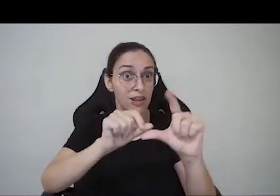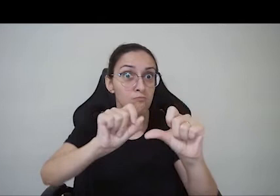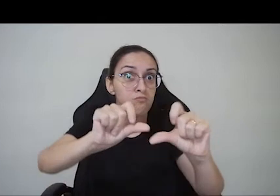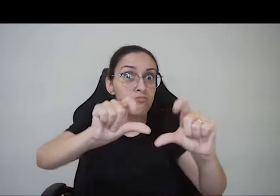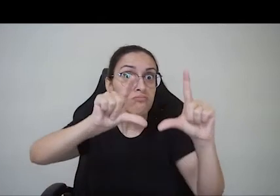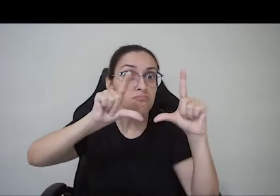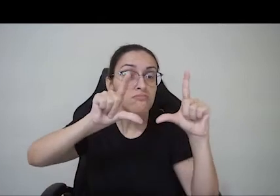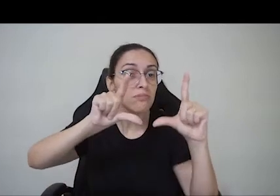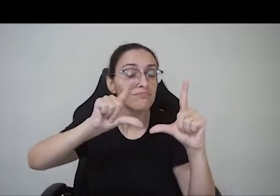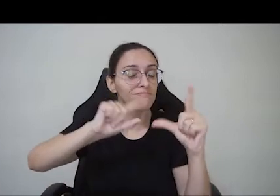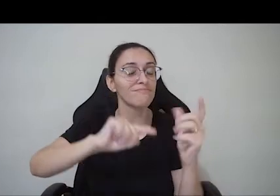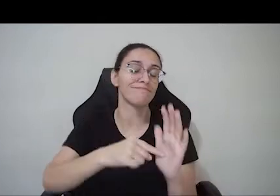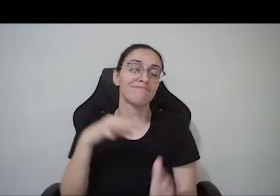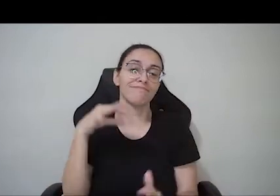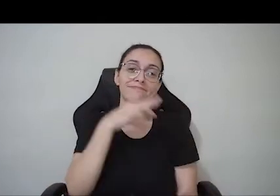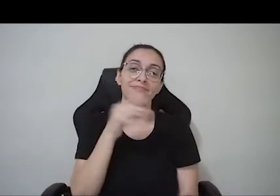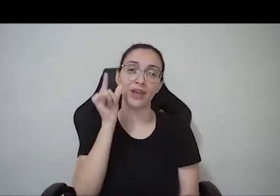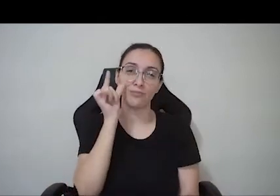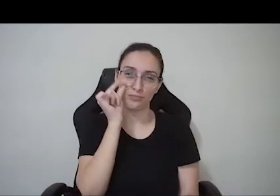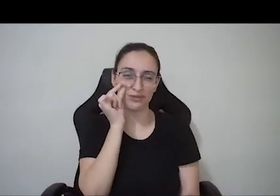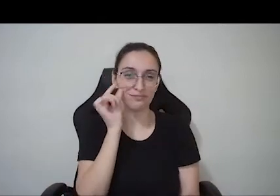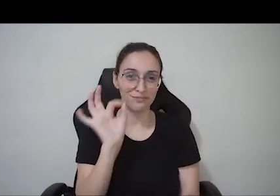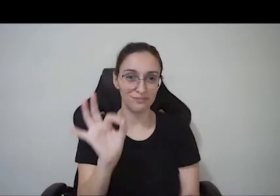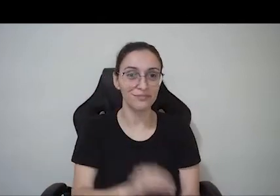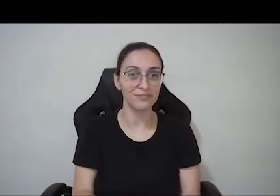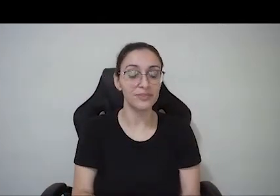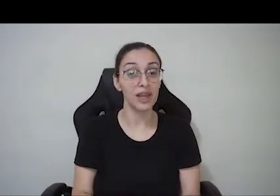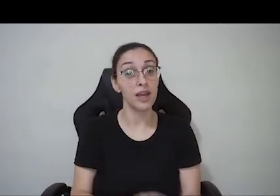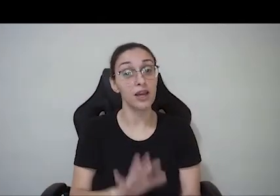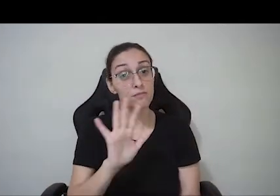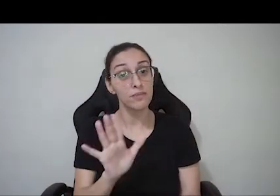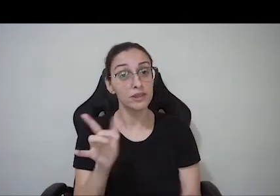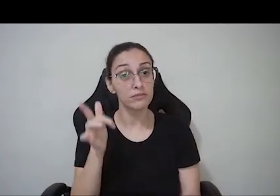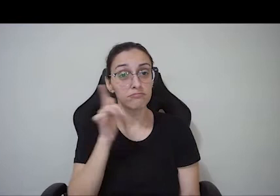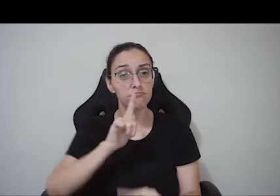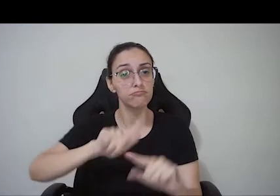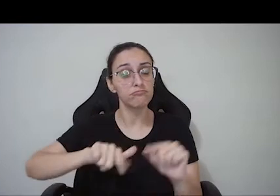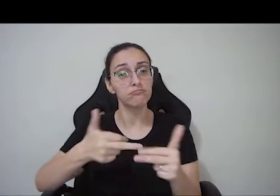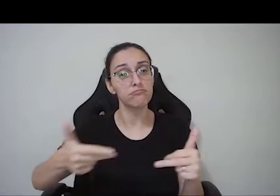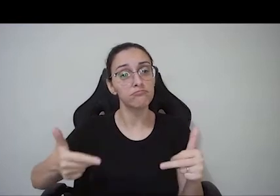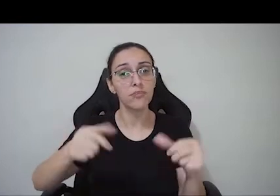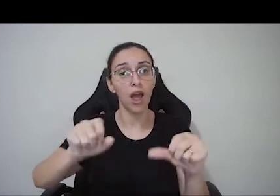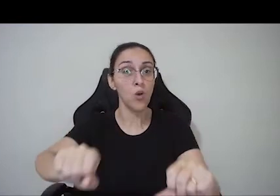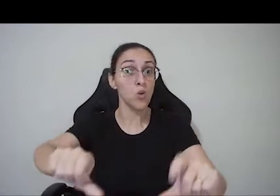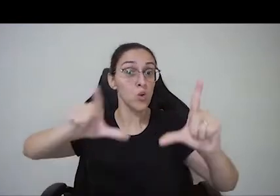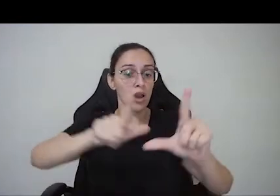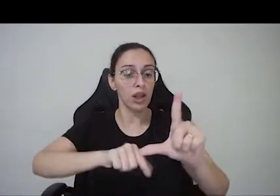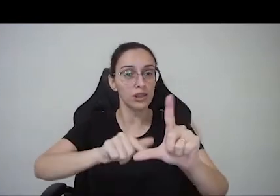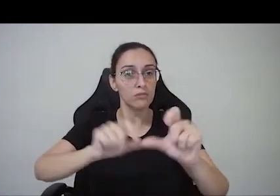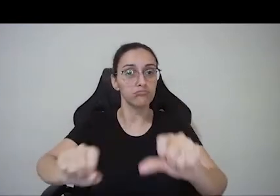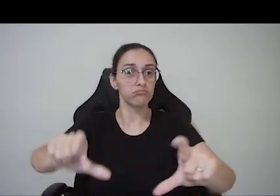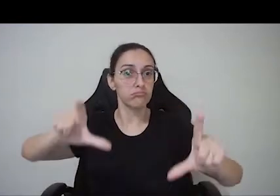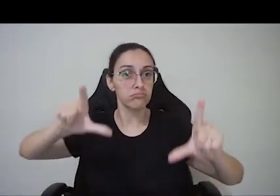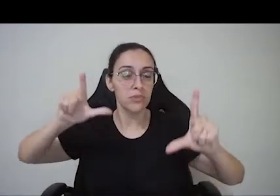e demonstrando que ele tem baixa visão. Mas, com o recurso de ampliar as letras, ele